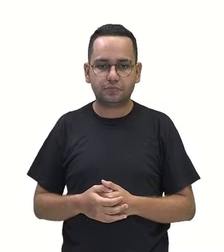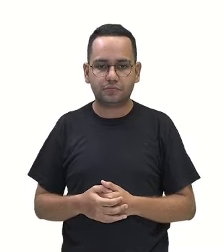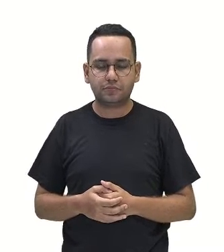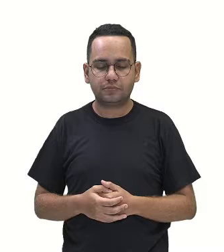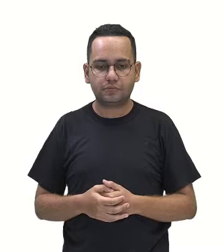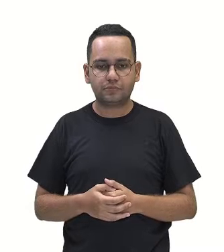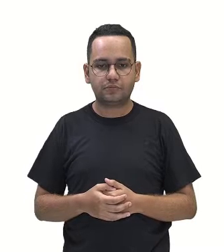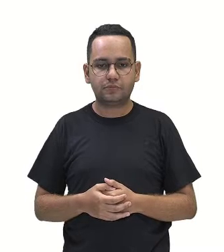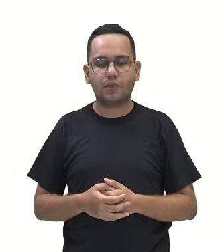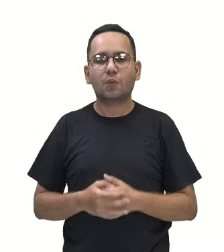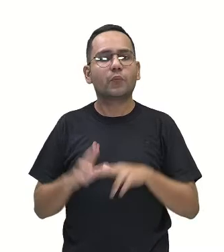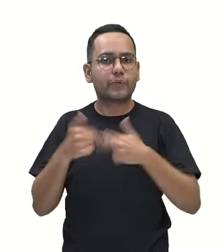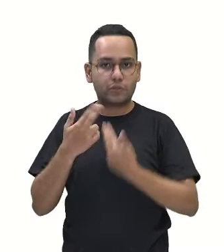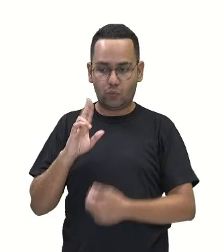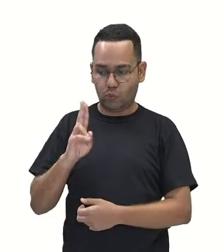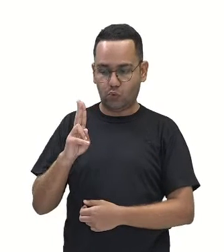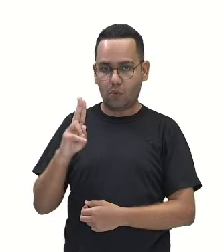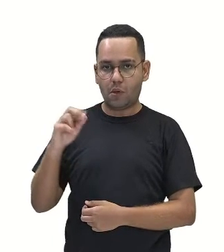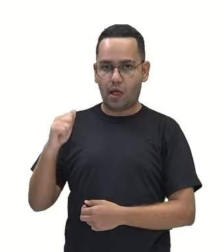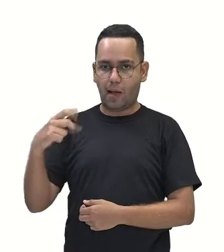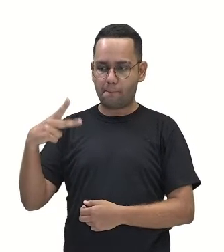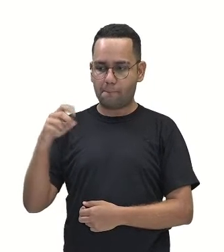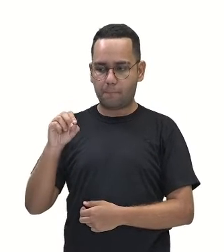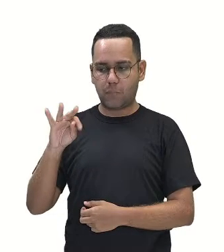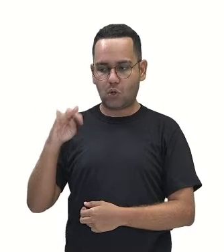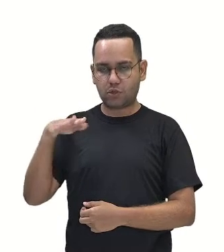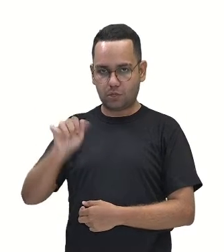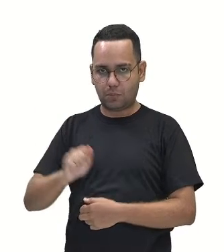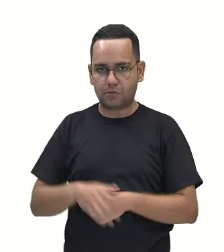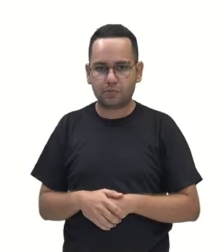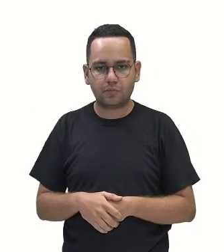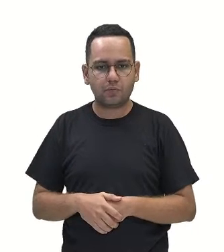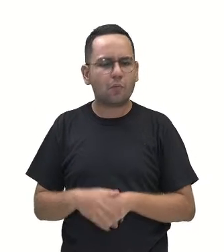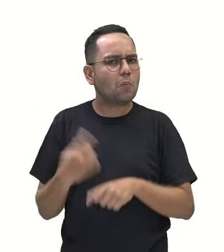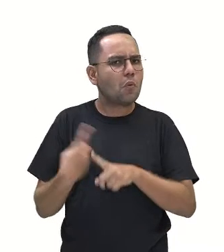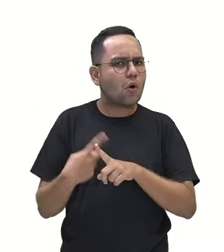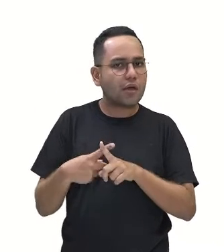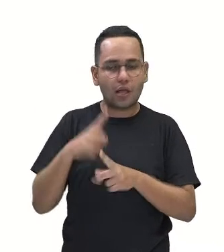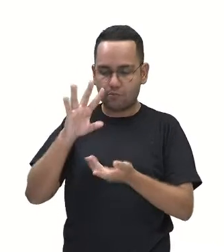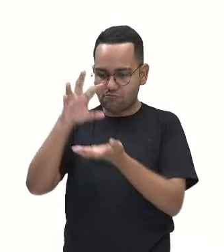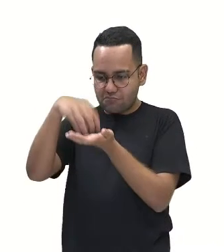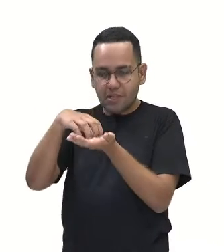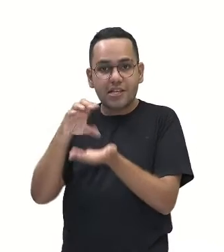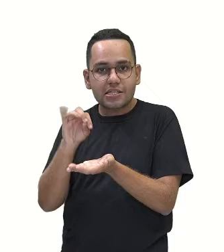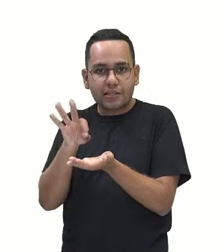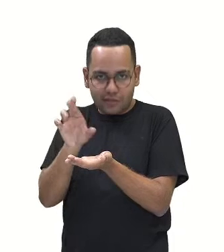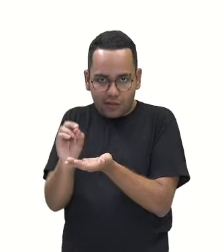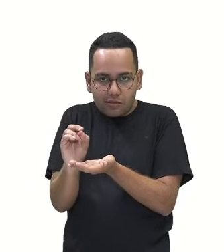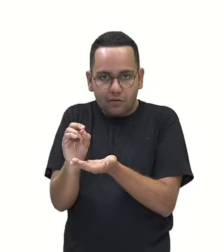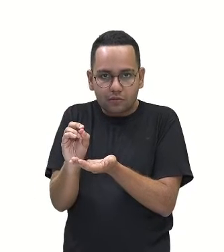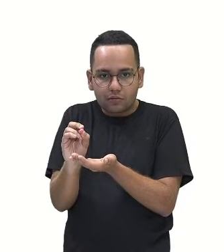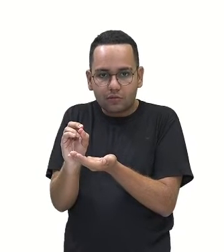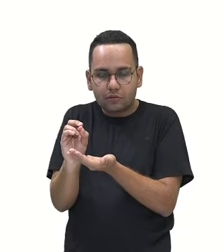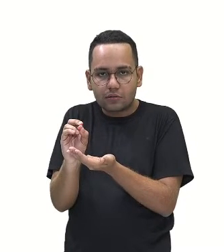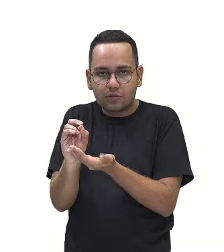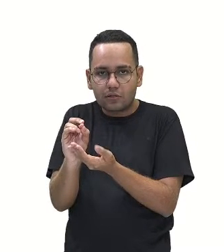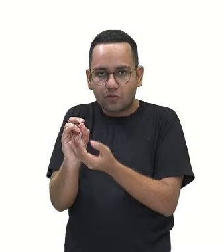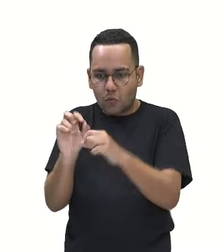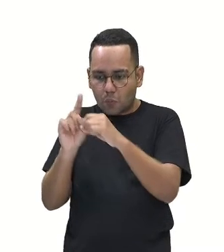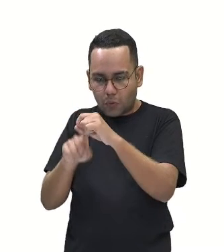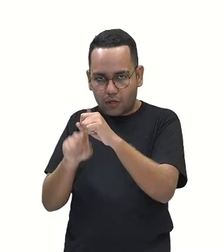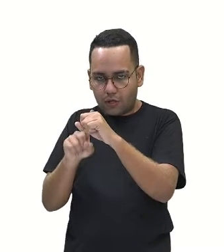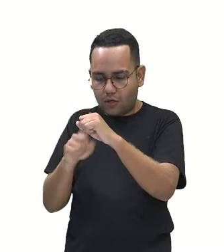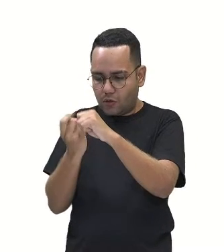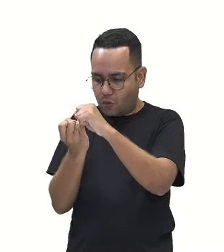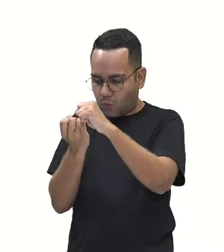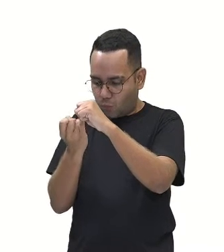é um apótema, porque ele está partindo aqui do centro do polígono e está indo